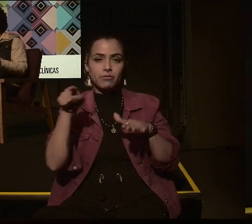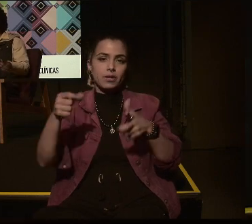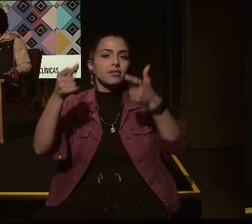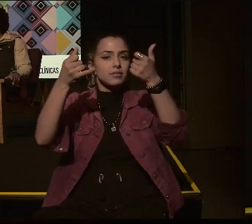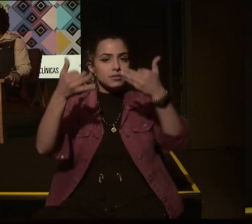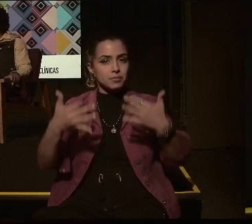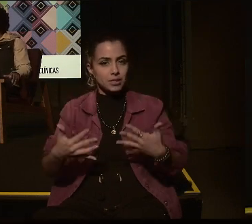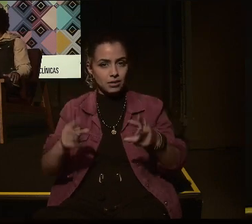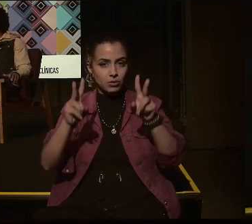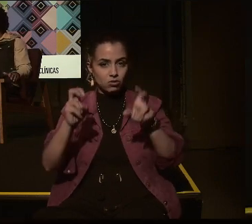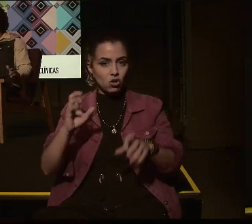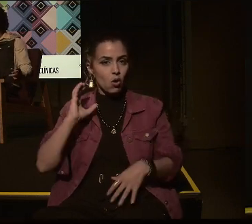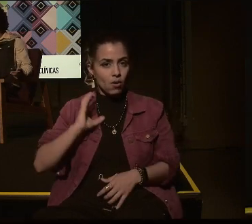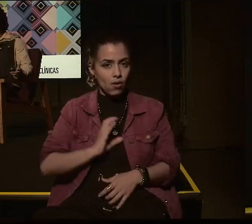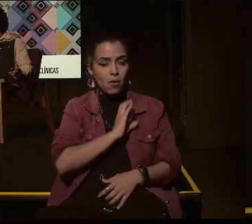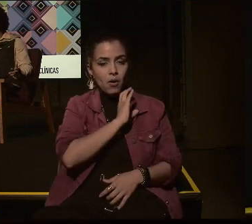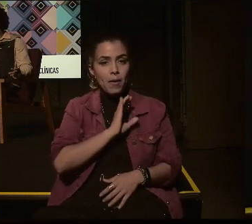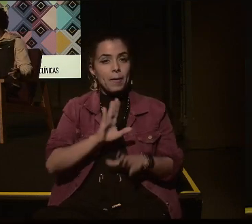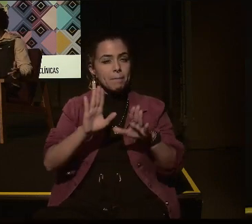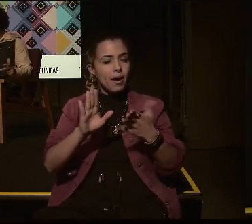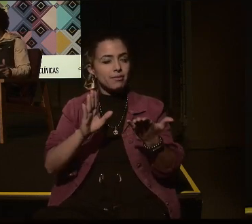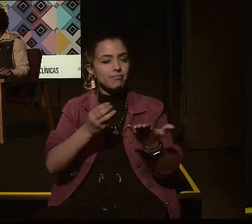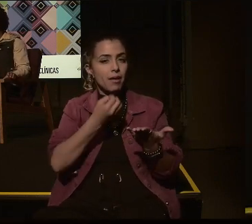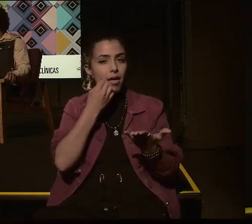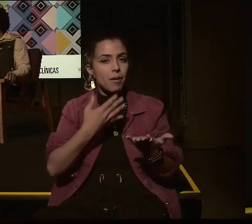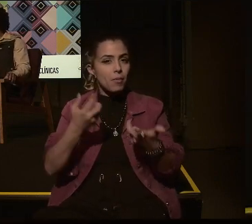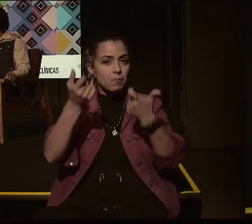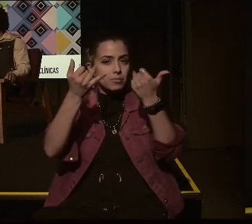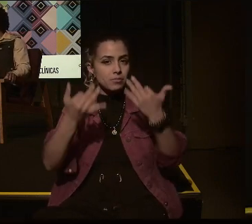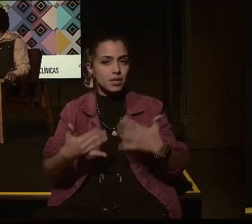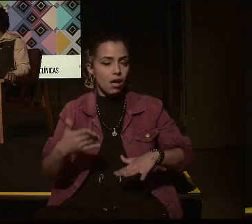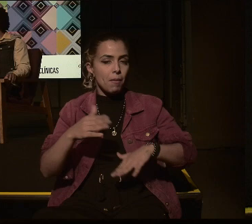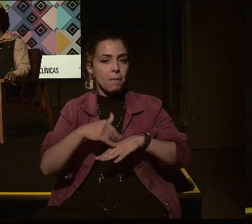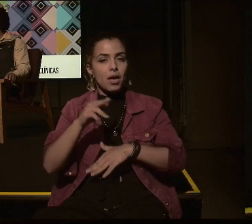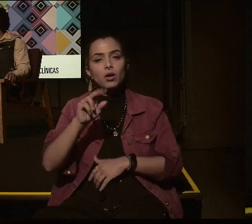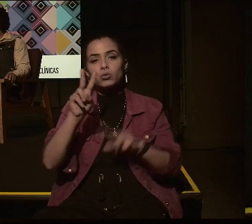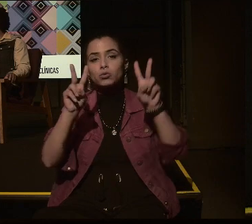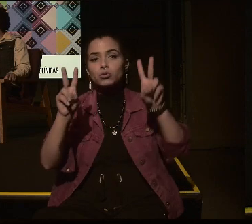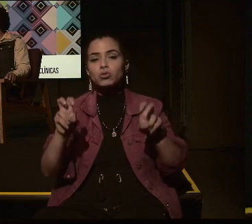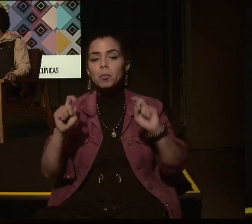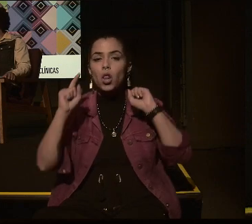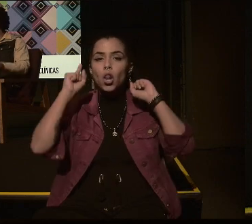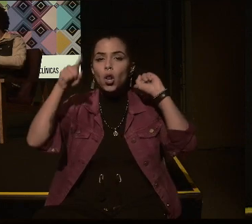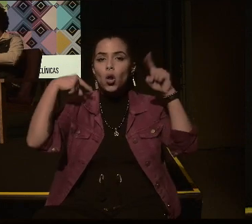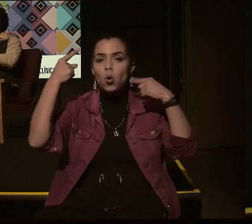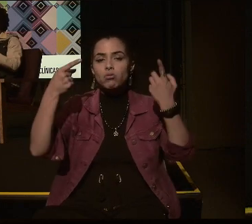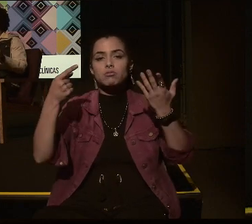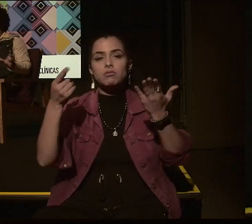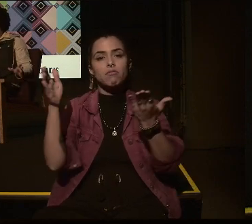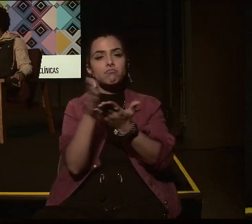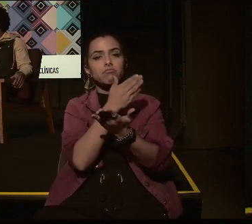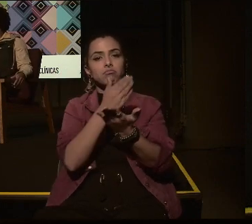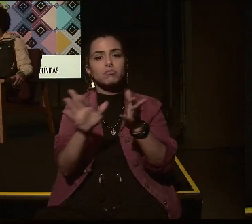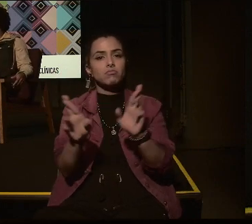Clarice Lispector, mas acho que seria muito legal te ouvir mais sobre essa ideia de o que é enlouquecimento,